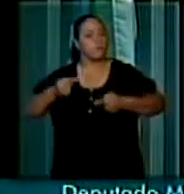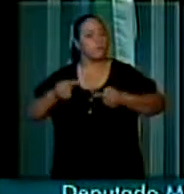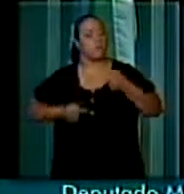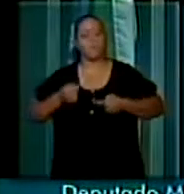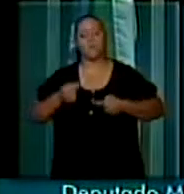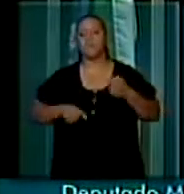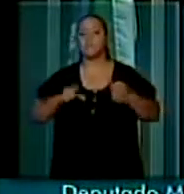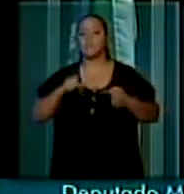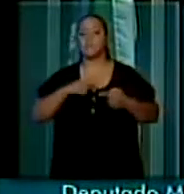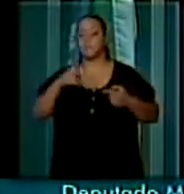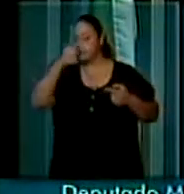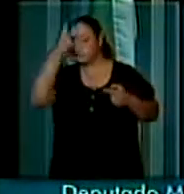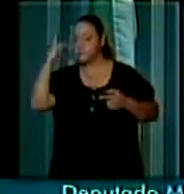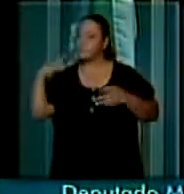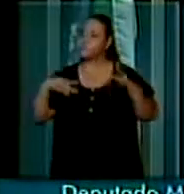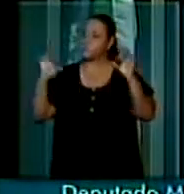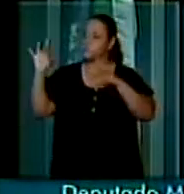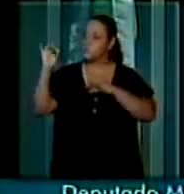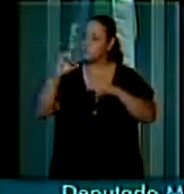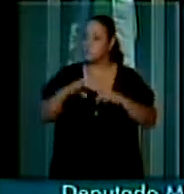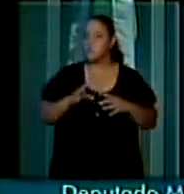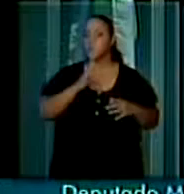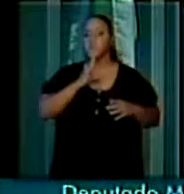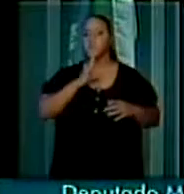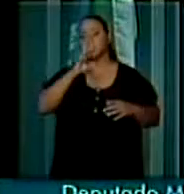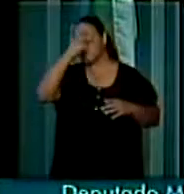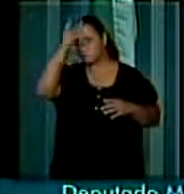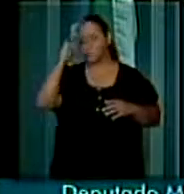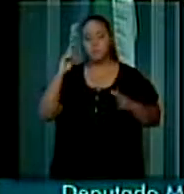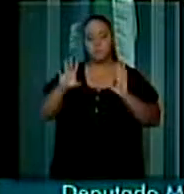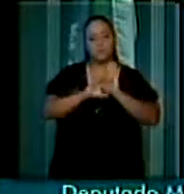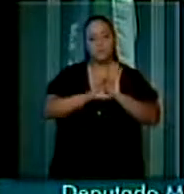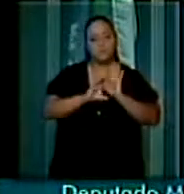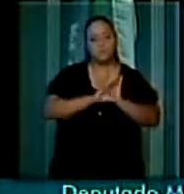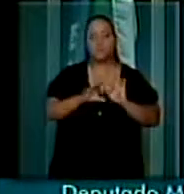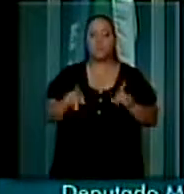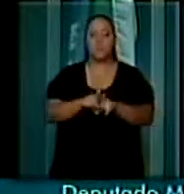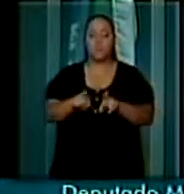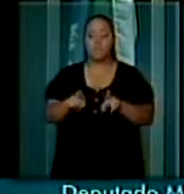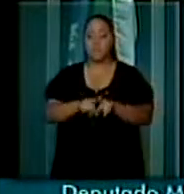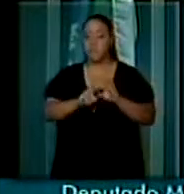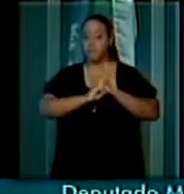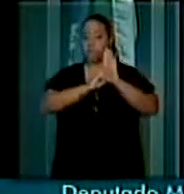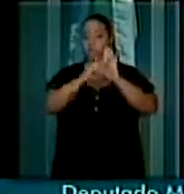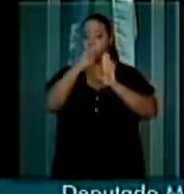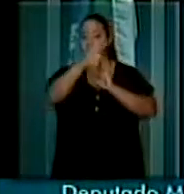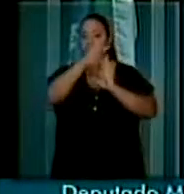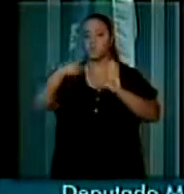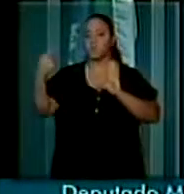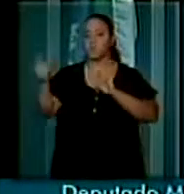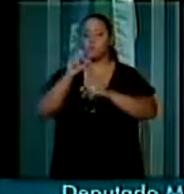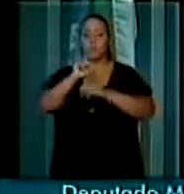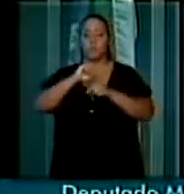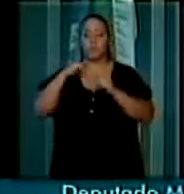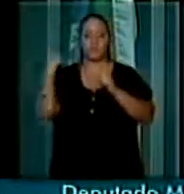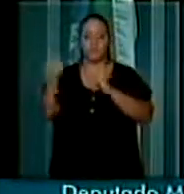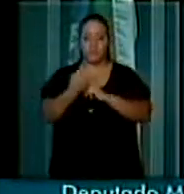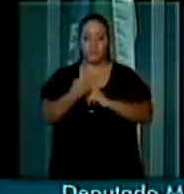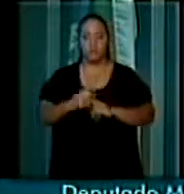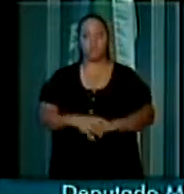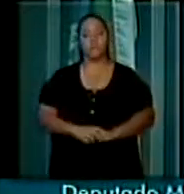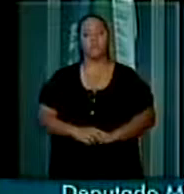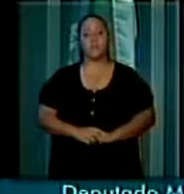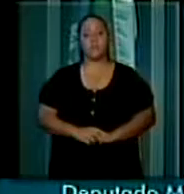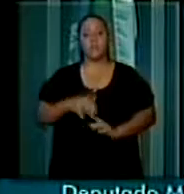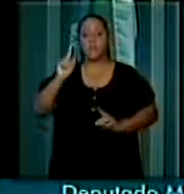Trouxemos especialistas, constitucionalistas e representantes da sociedade civil. E, ao